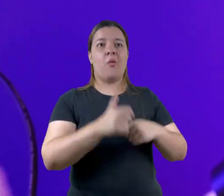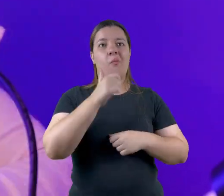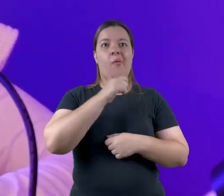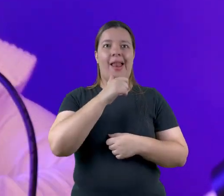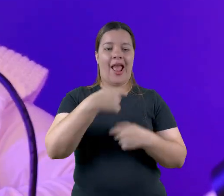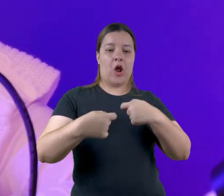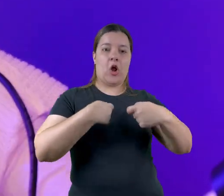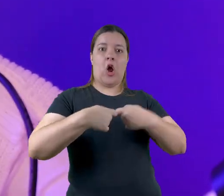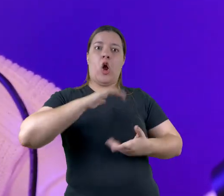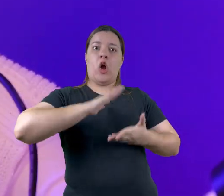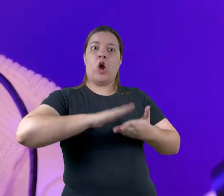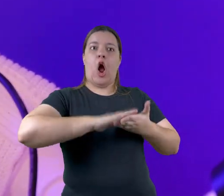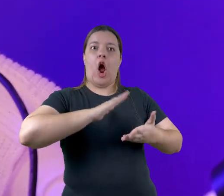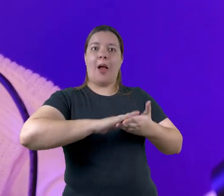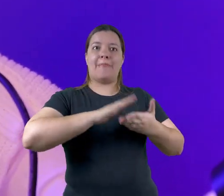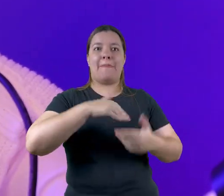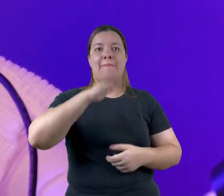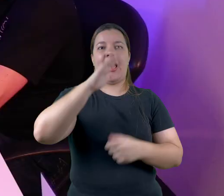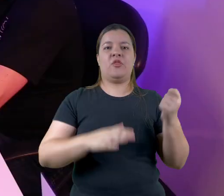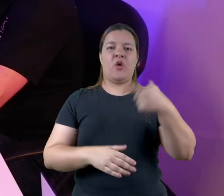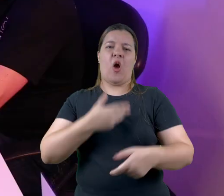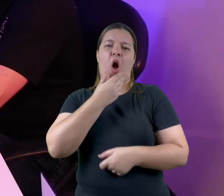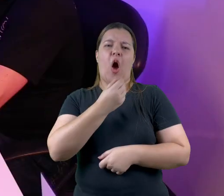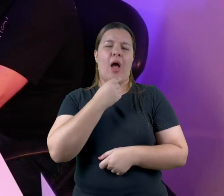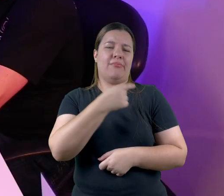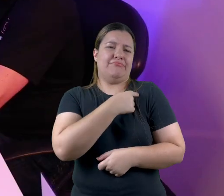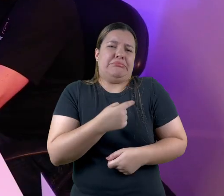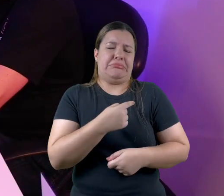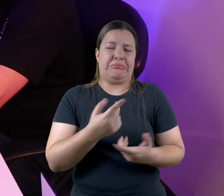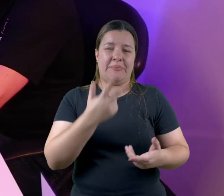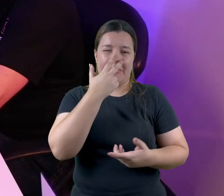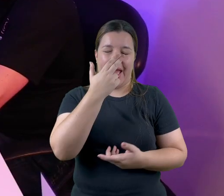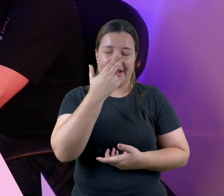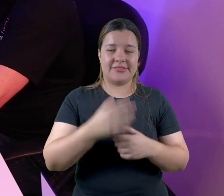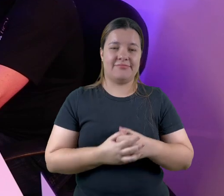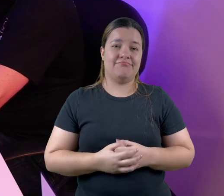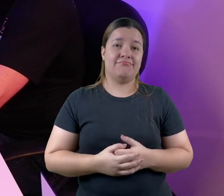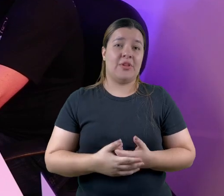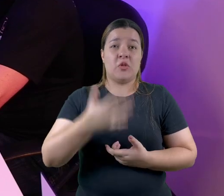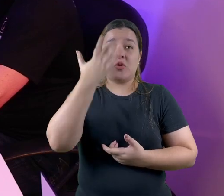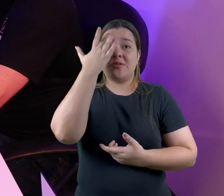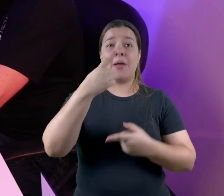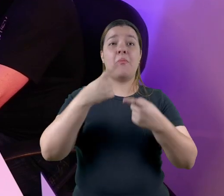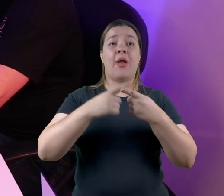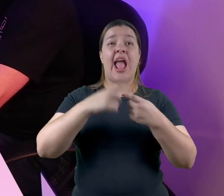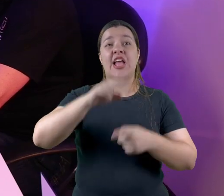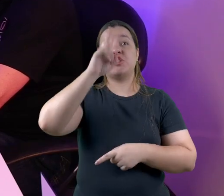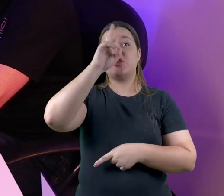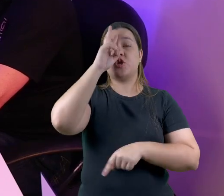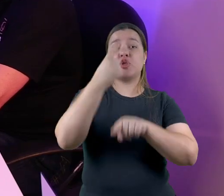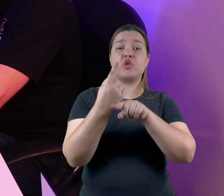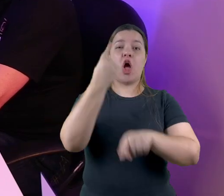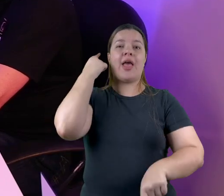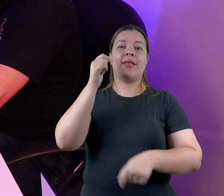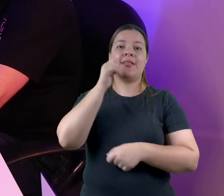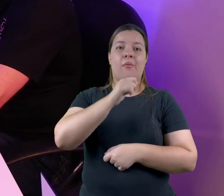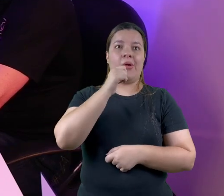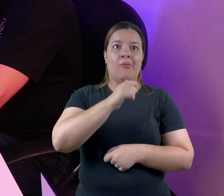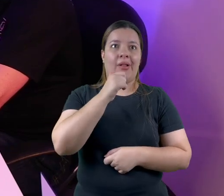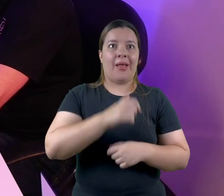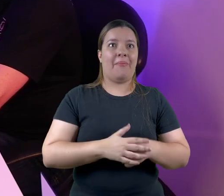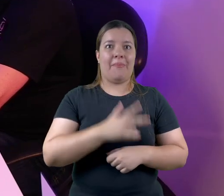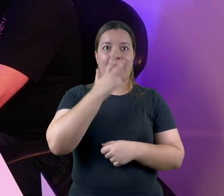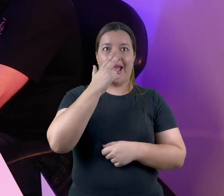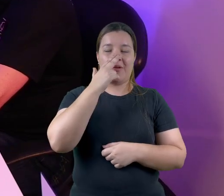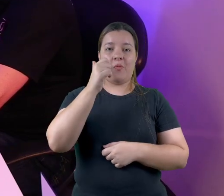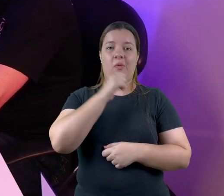Então existe isso é uma é uma cobrança né que que também não sei te dizer de onde que ela vem mas é isso a